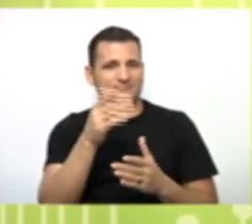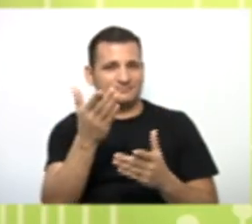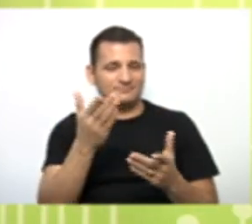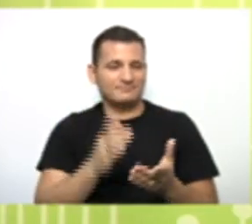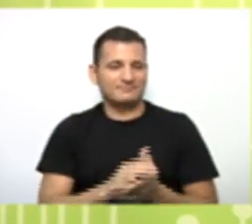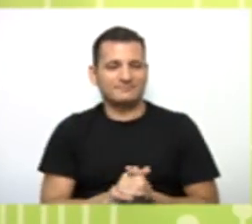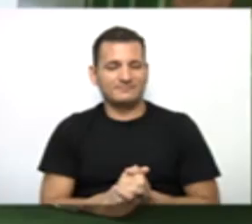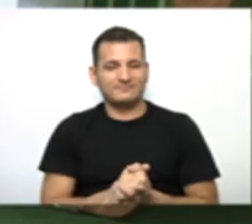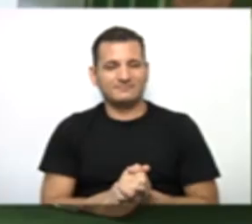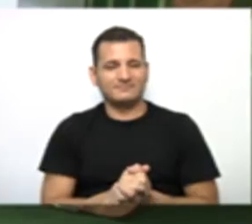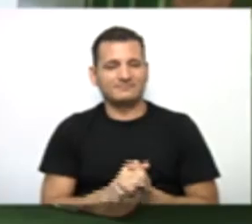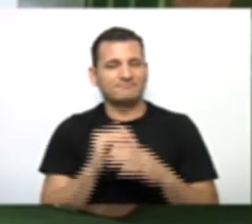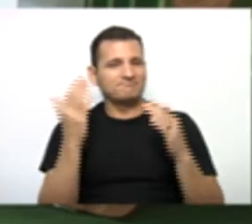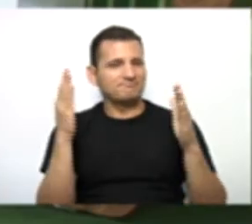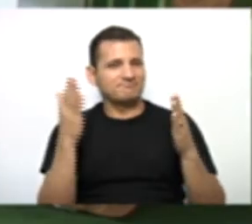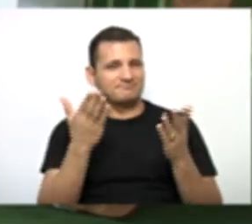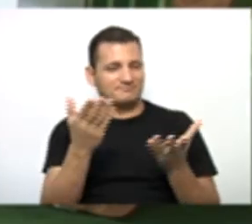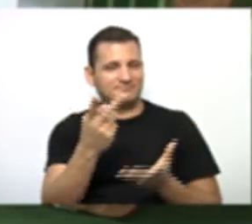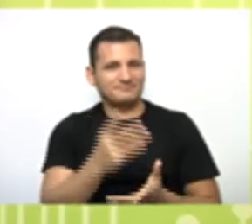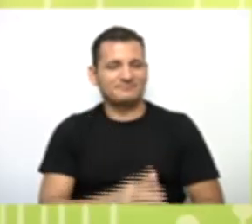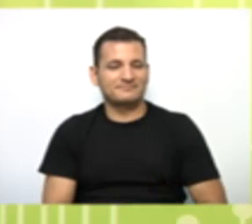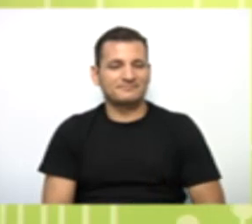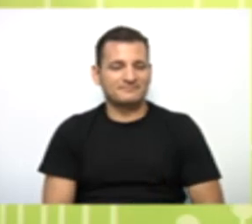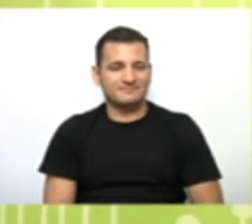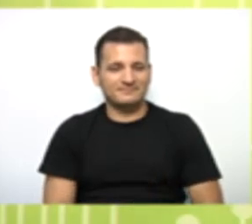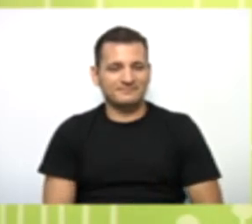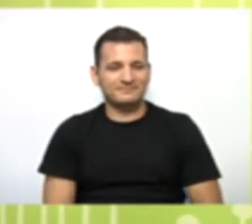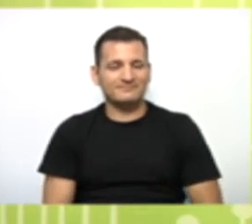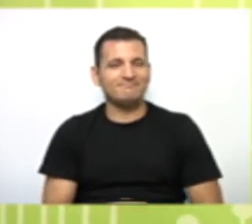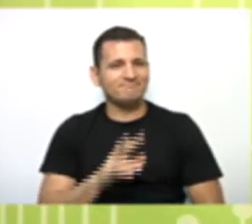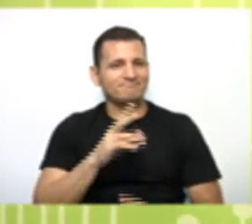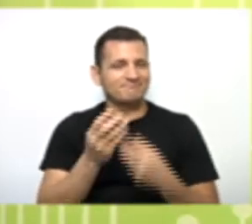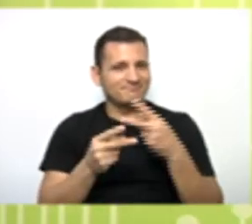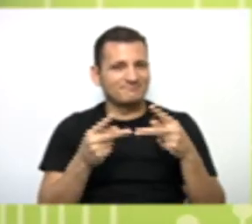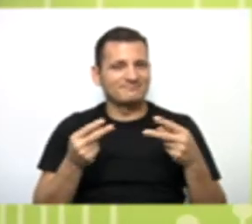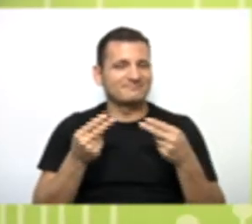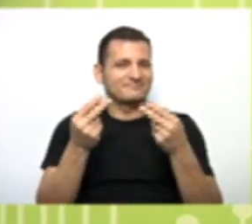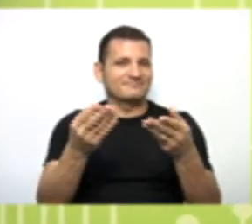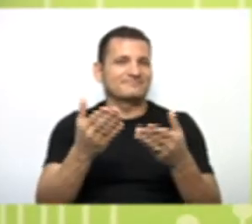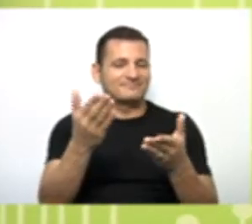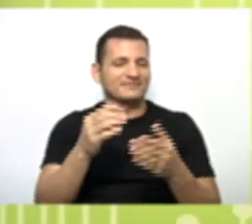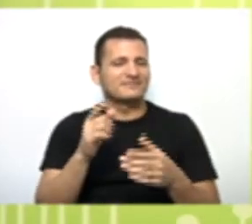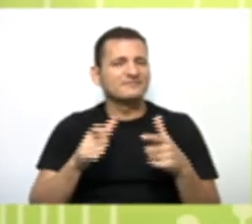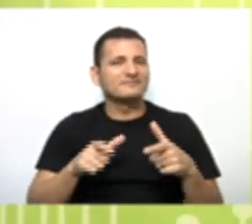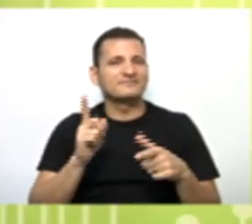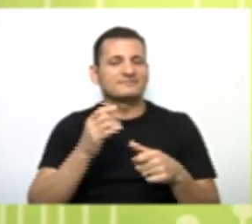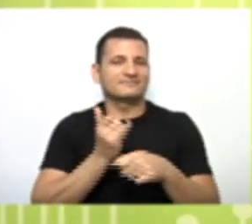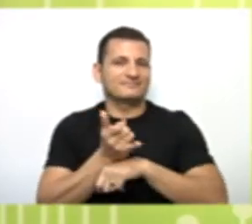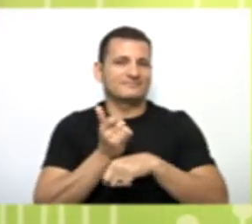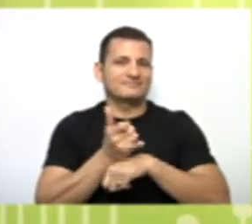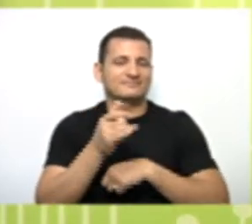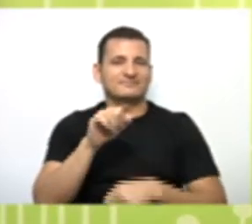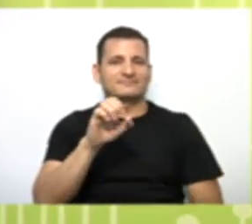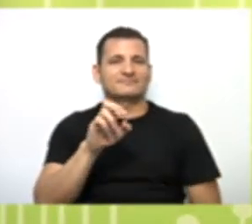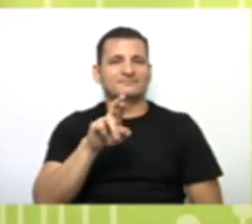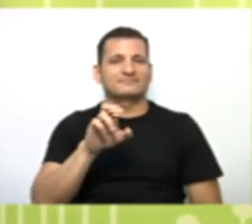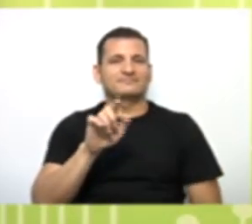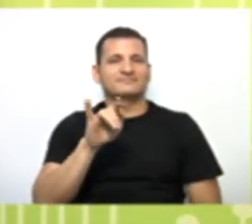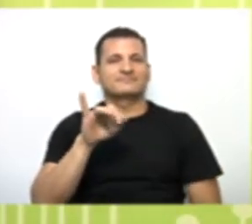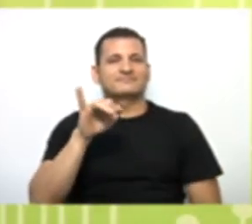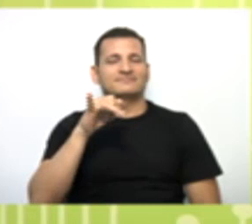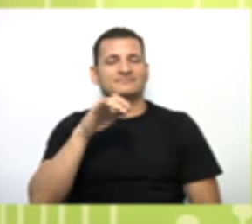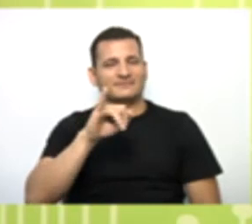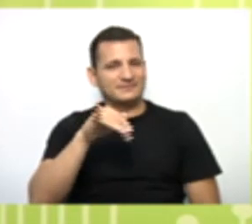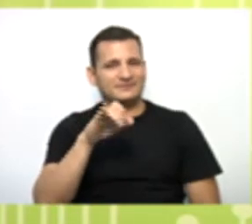Acertado. Parabéns, seu fã. Vou ganhar um presente aí, vou mandar para você. Da onde mesmo? Cerejeira. Não se